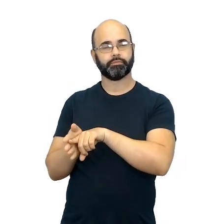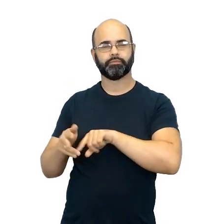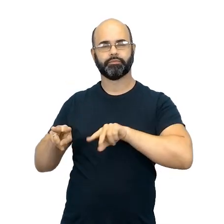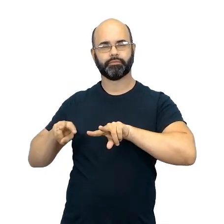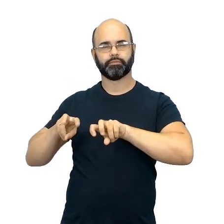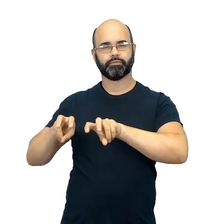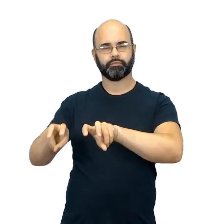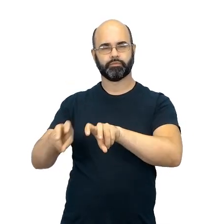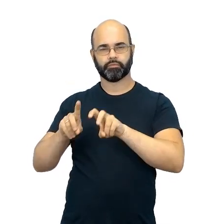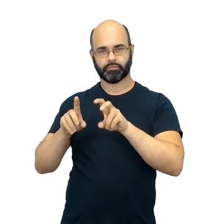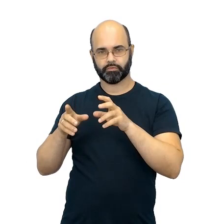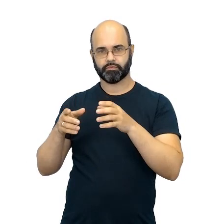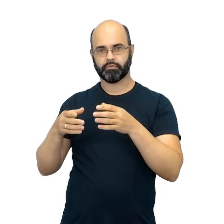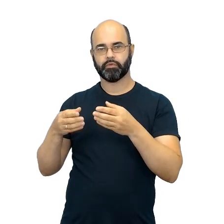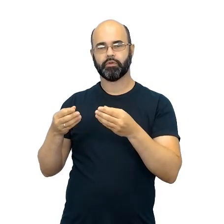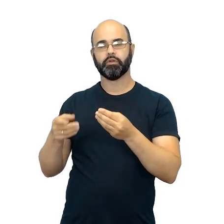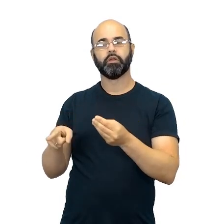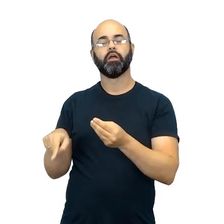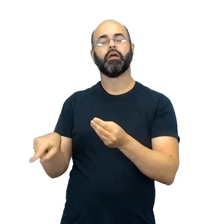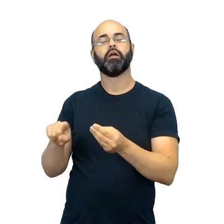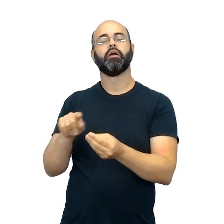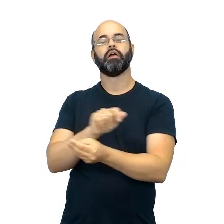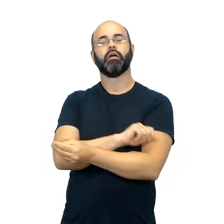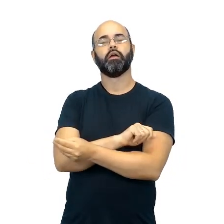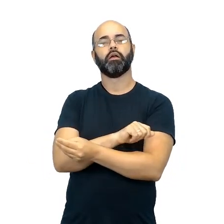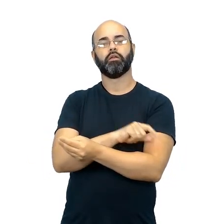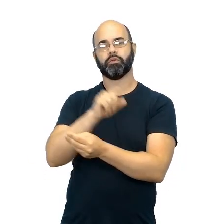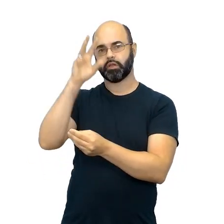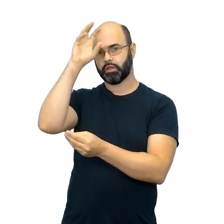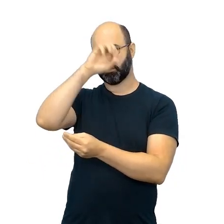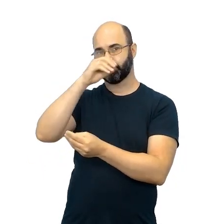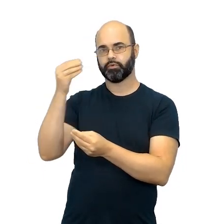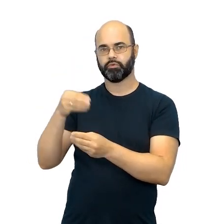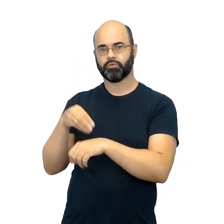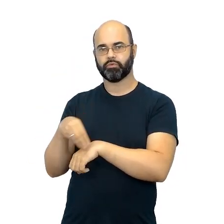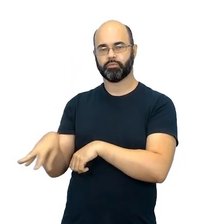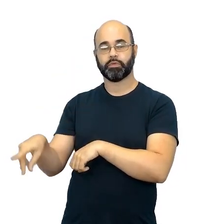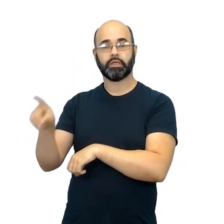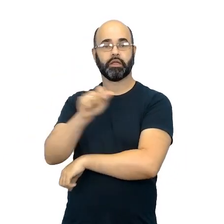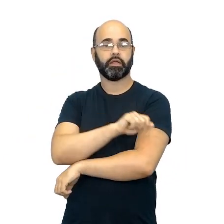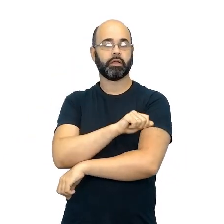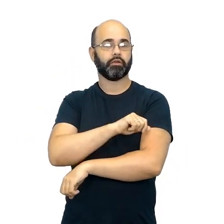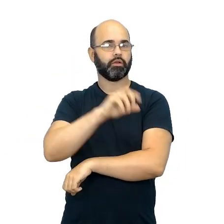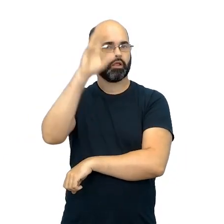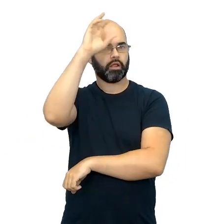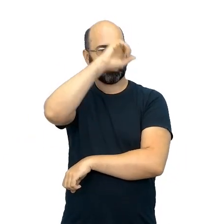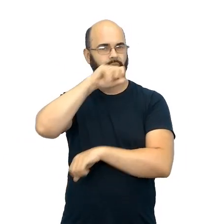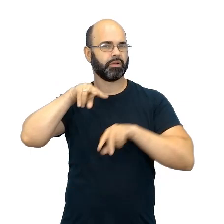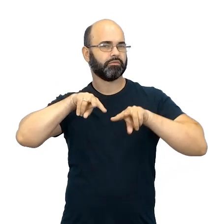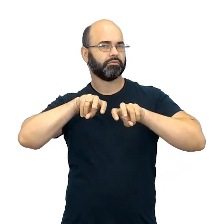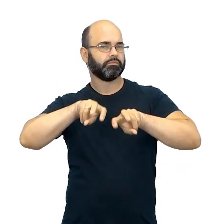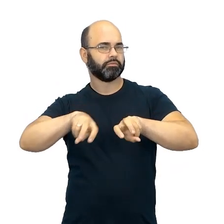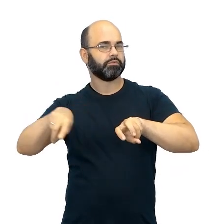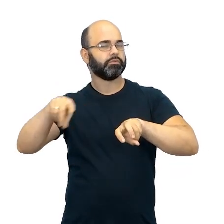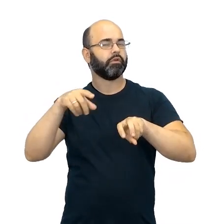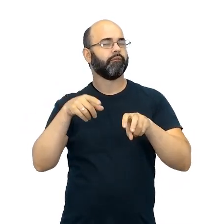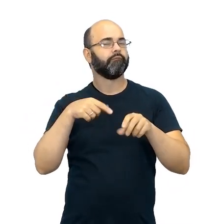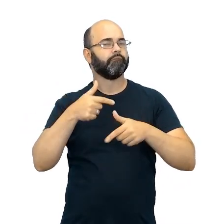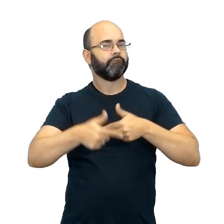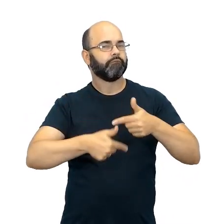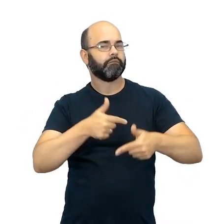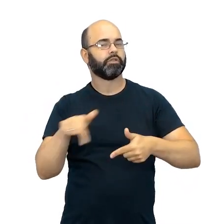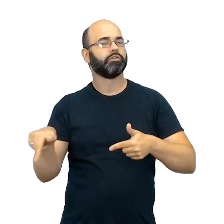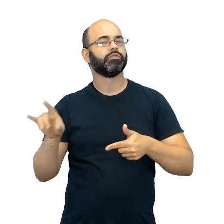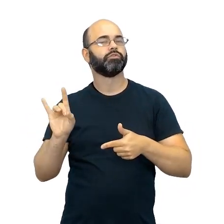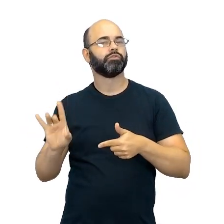3 formações, seja possível estabelecer um panorama completo sobre a área e até mesmo promovendo o desenvolvimento de